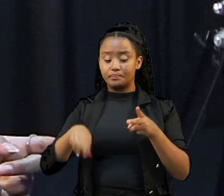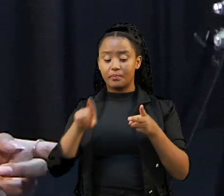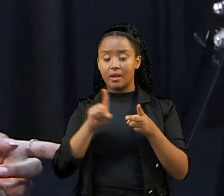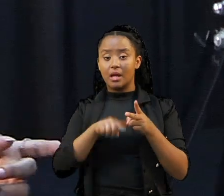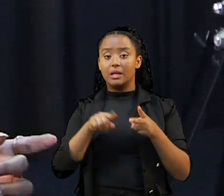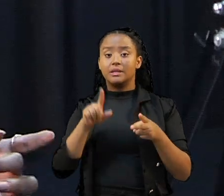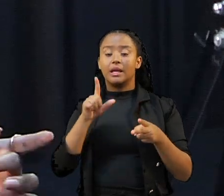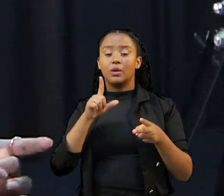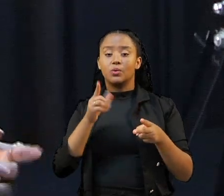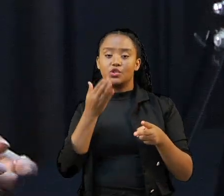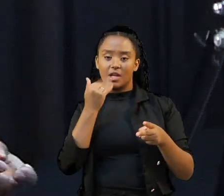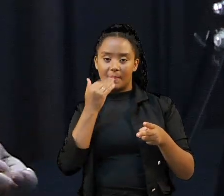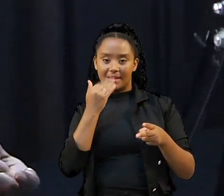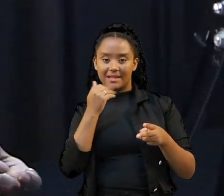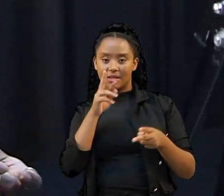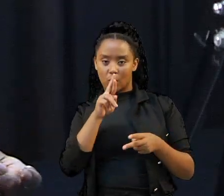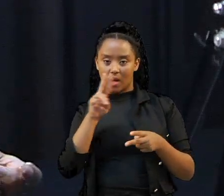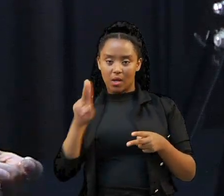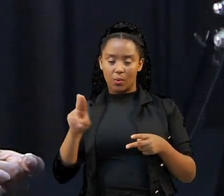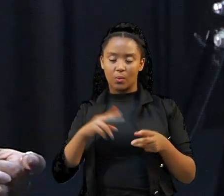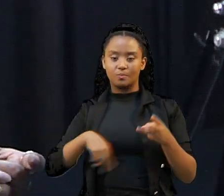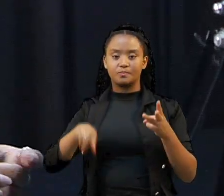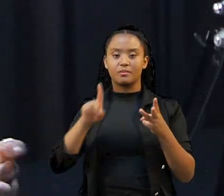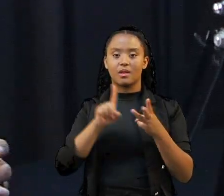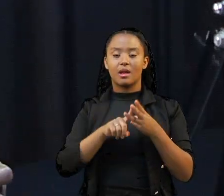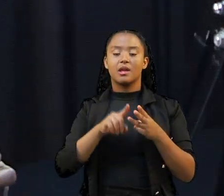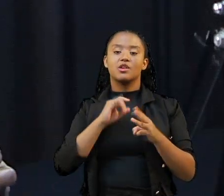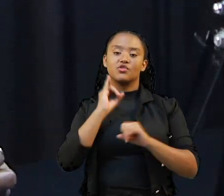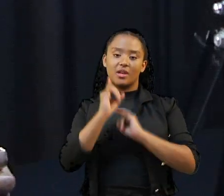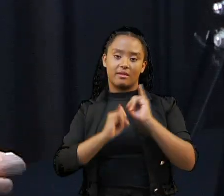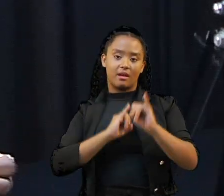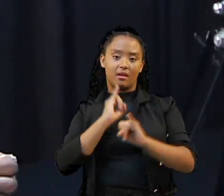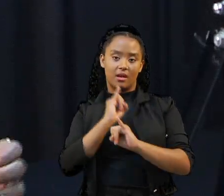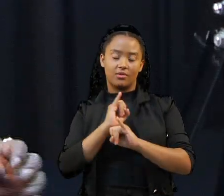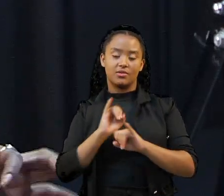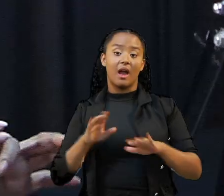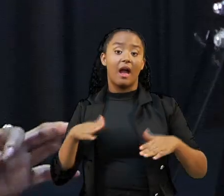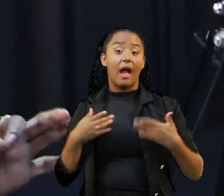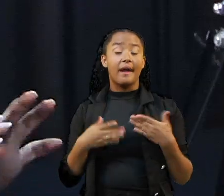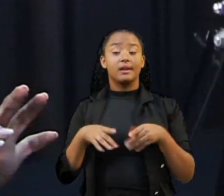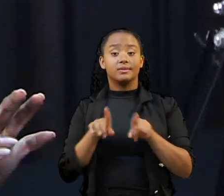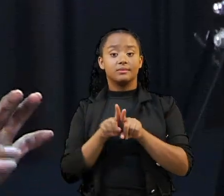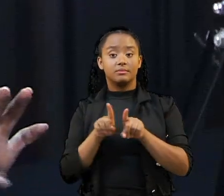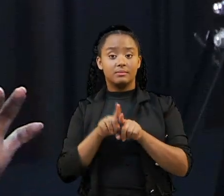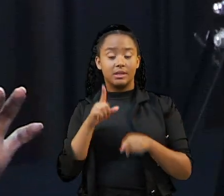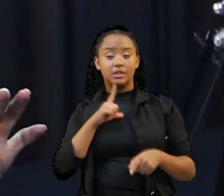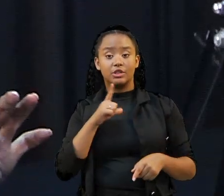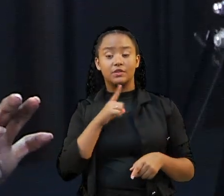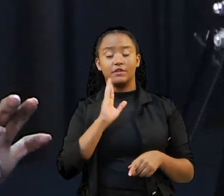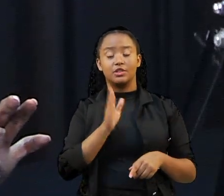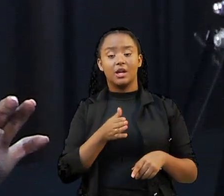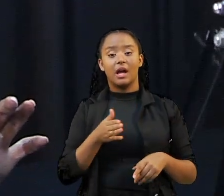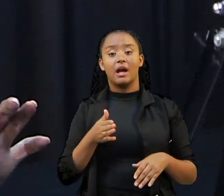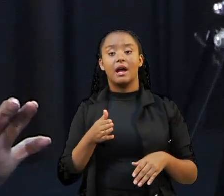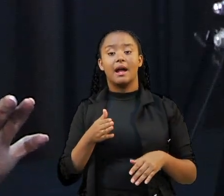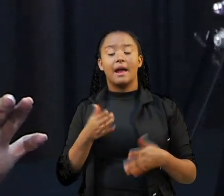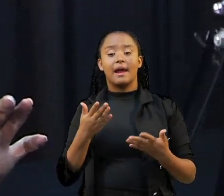de alimentação, e também a de internet. Aí eu também tive a